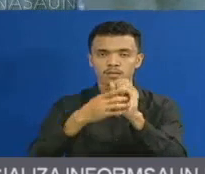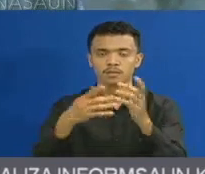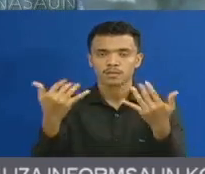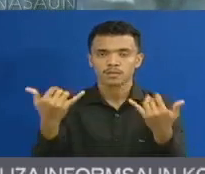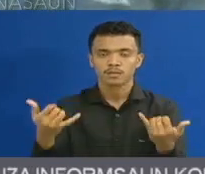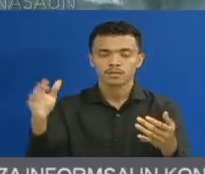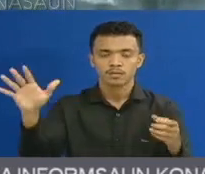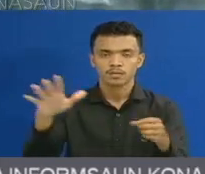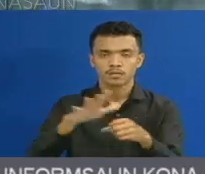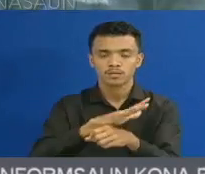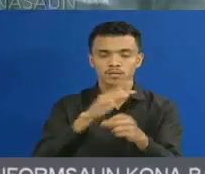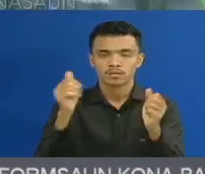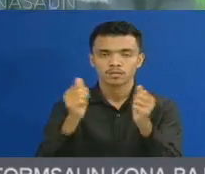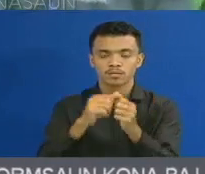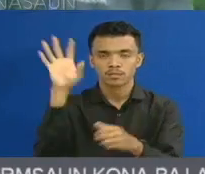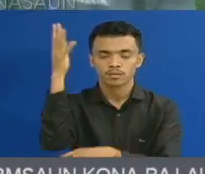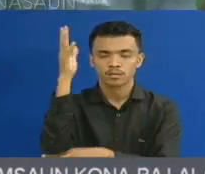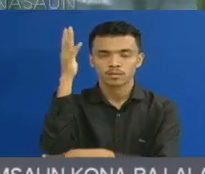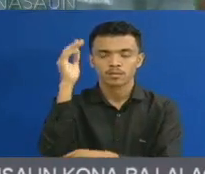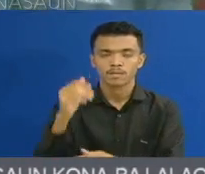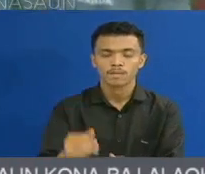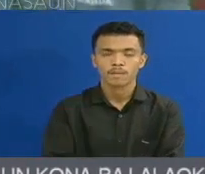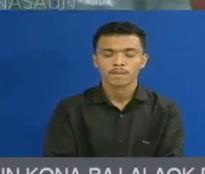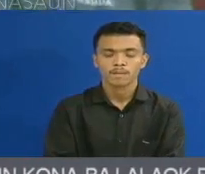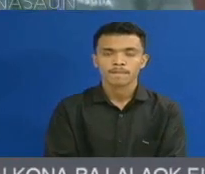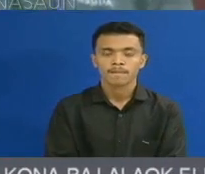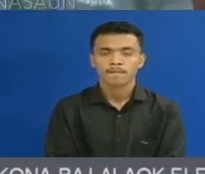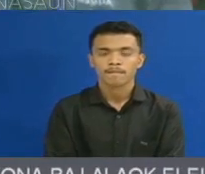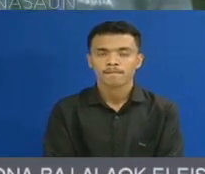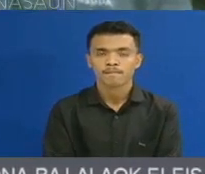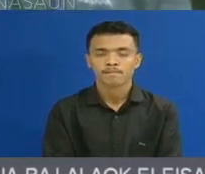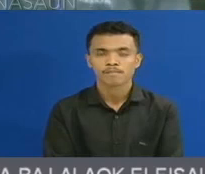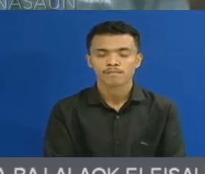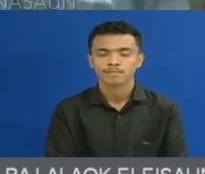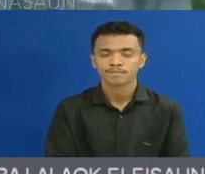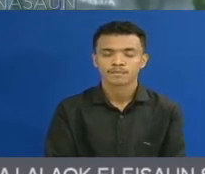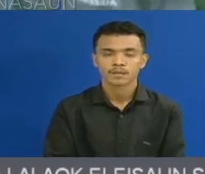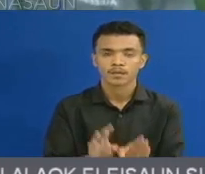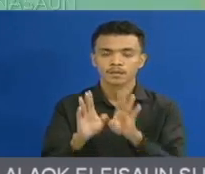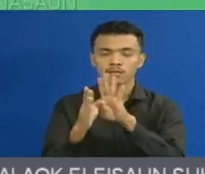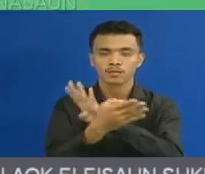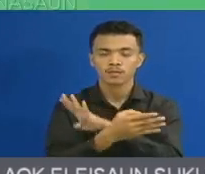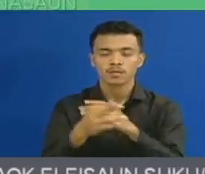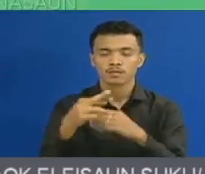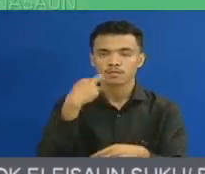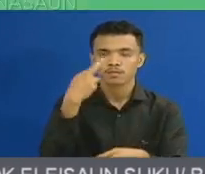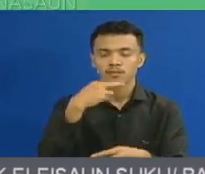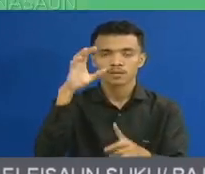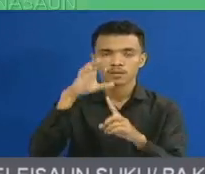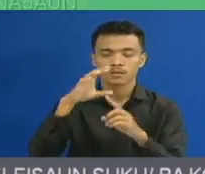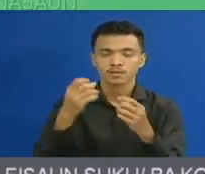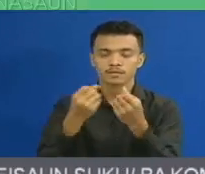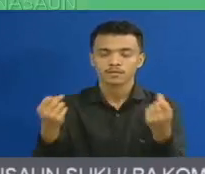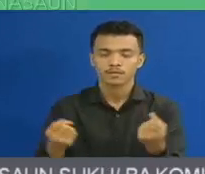nebe akorda dona kun ho. Ai mai halara ne ita sei fila idane hamos idane atu sai fali natar.